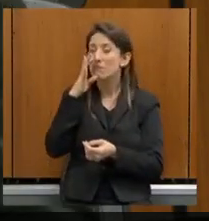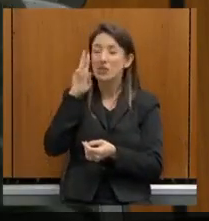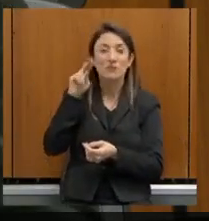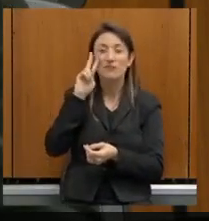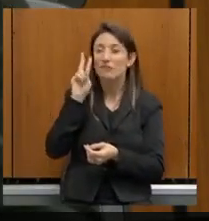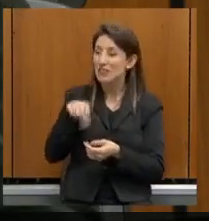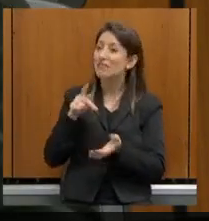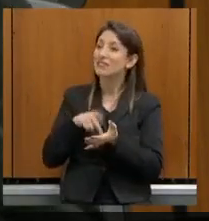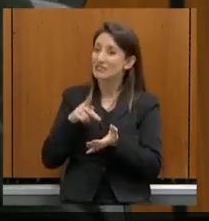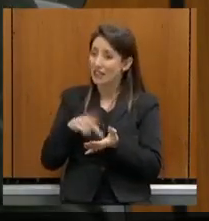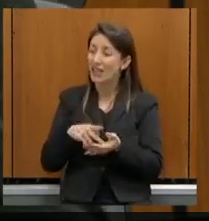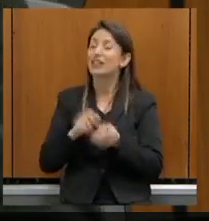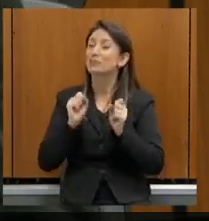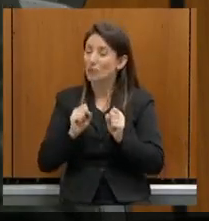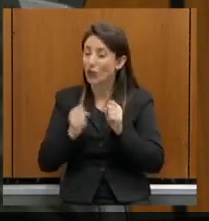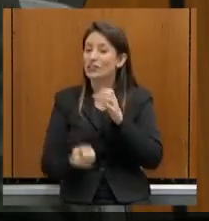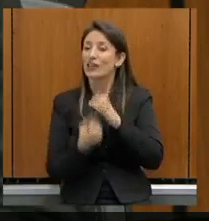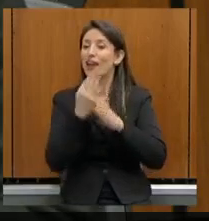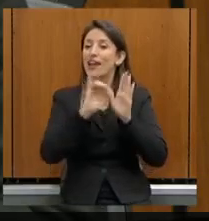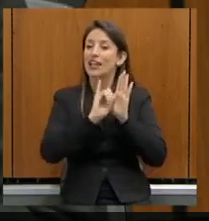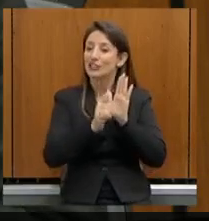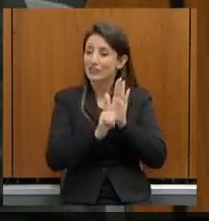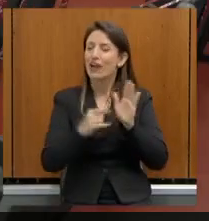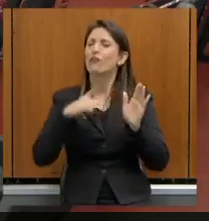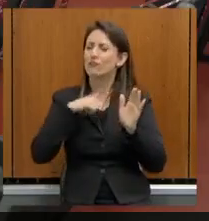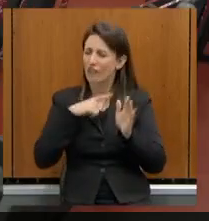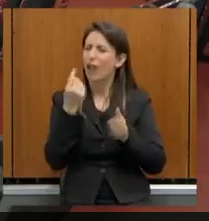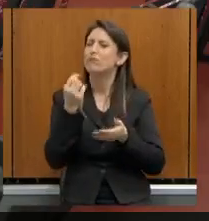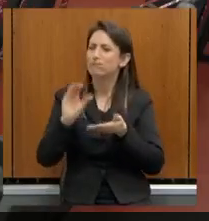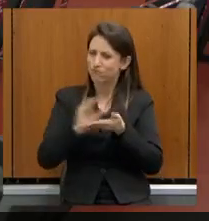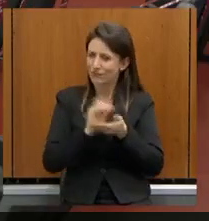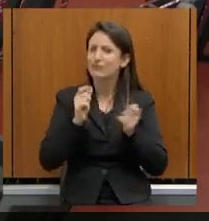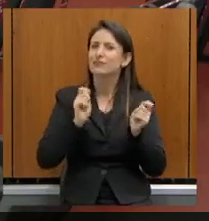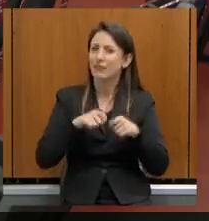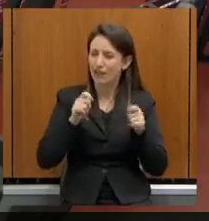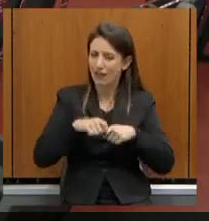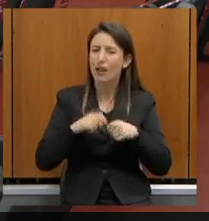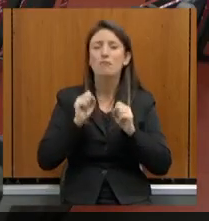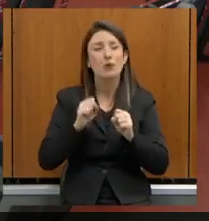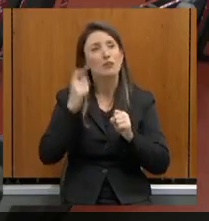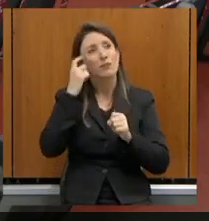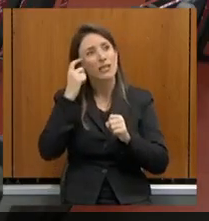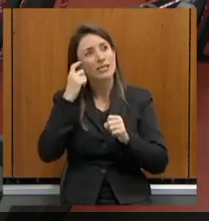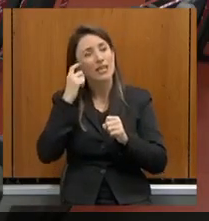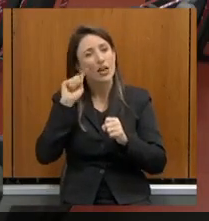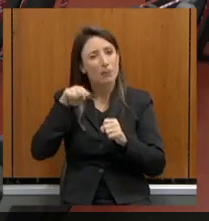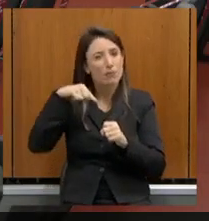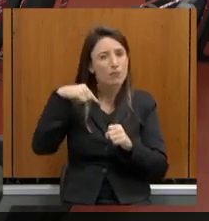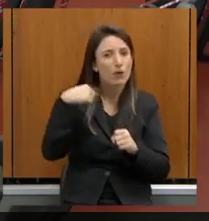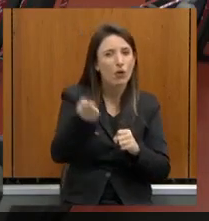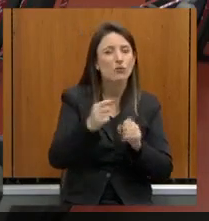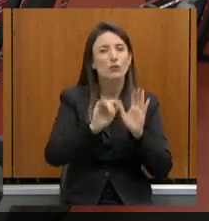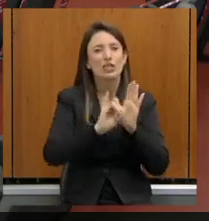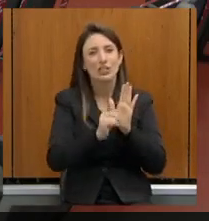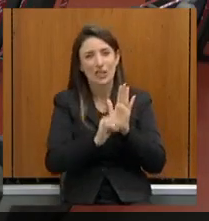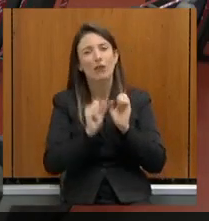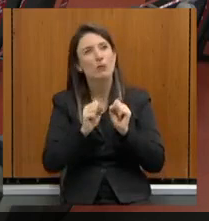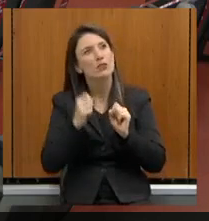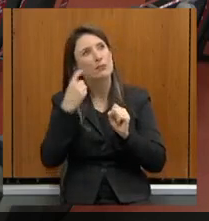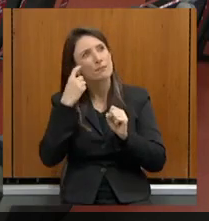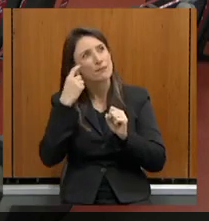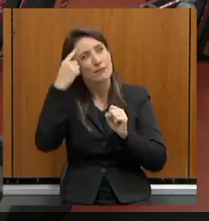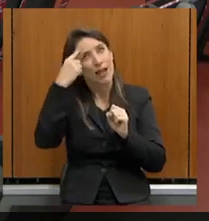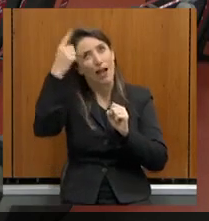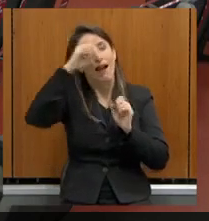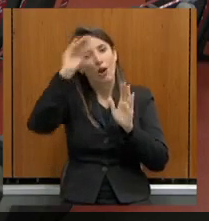nós temos recursos podemos pensar para o próximo para a próxima leva de editais eu acho que é é